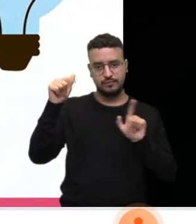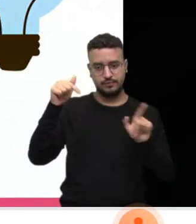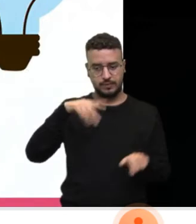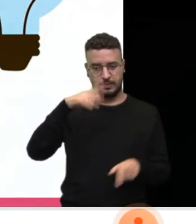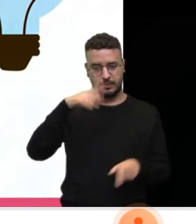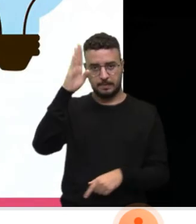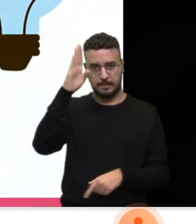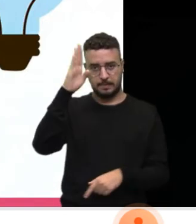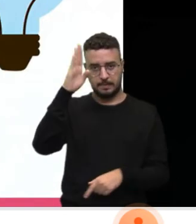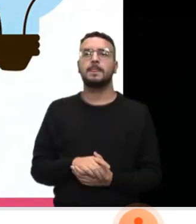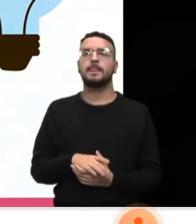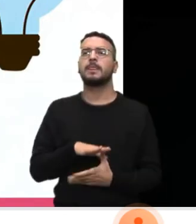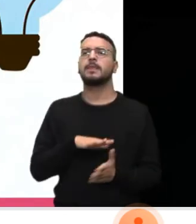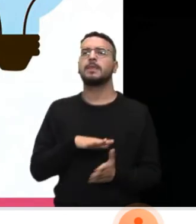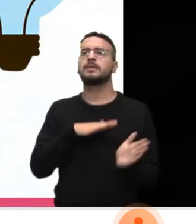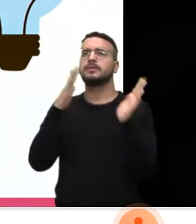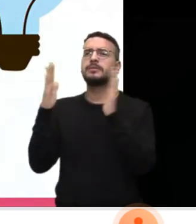linguístico, o primeiro